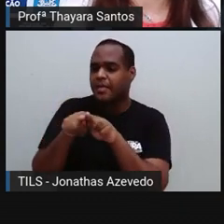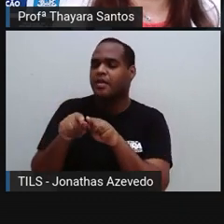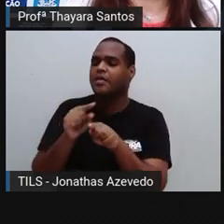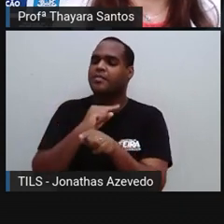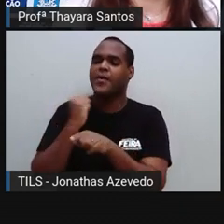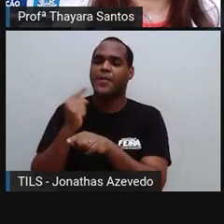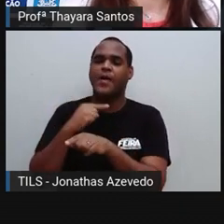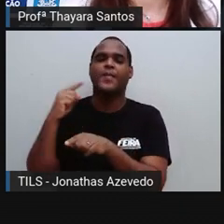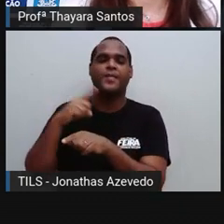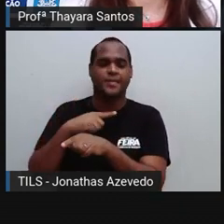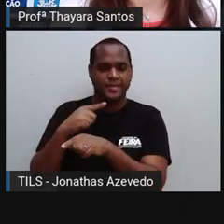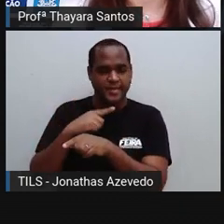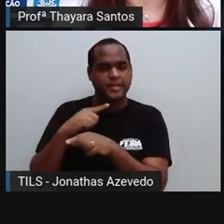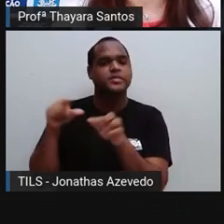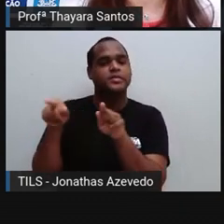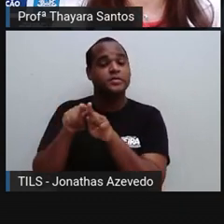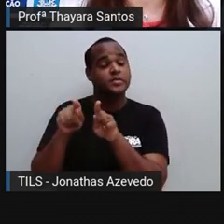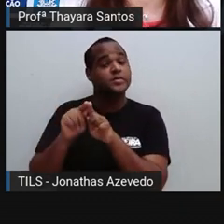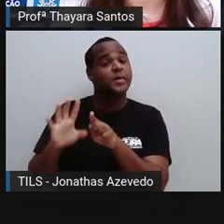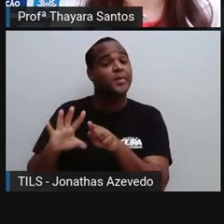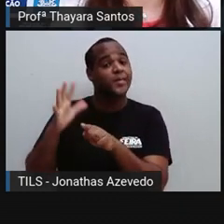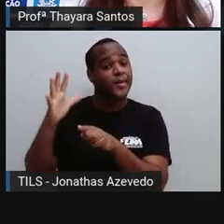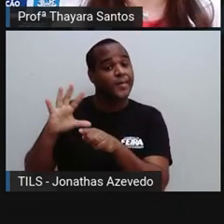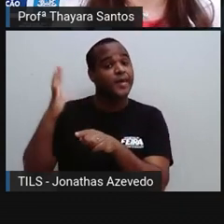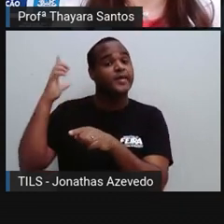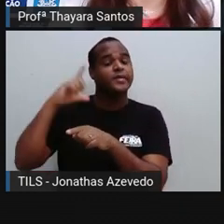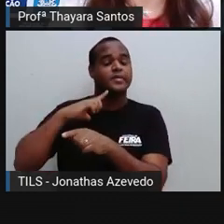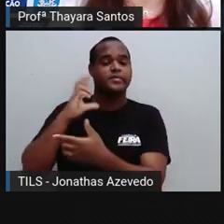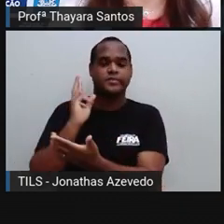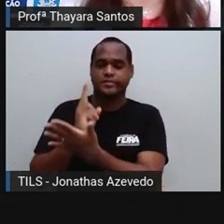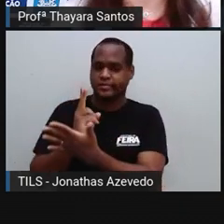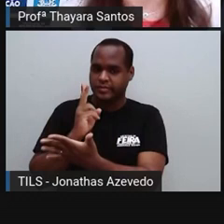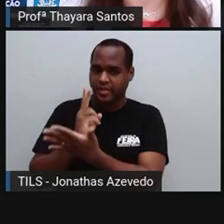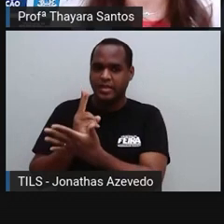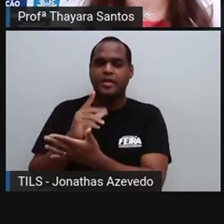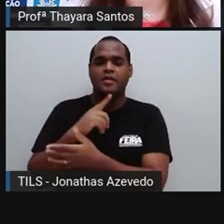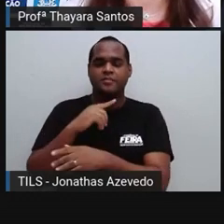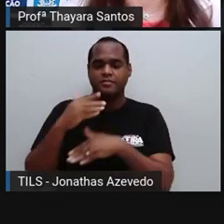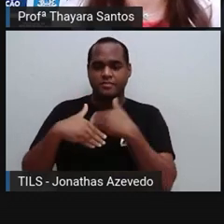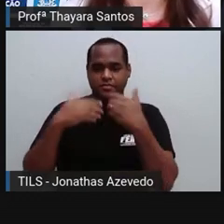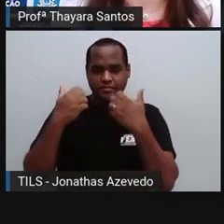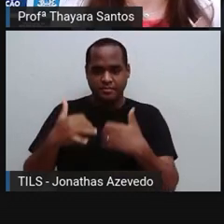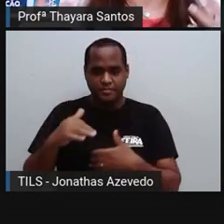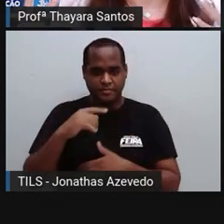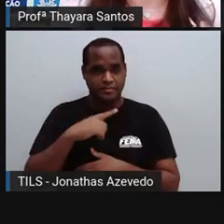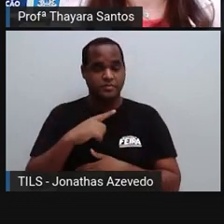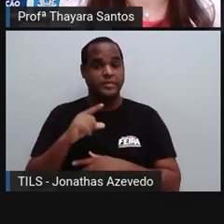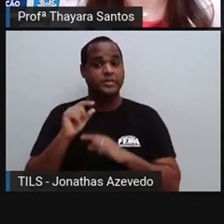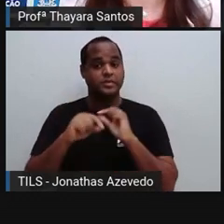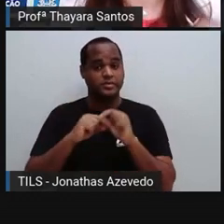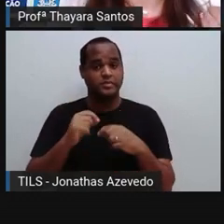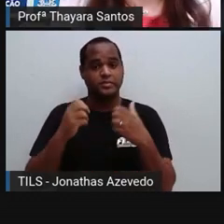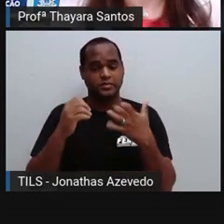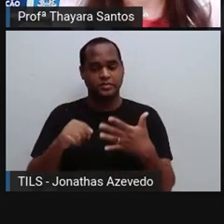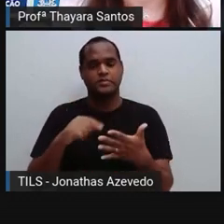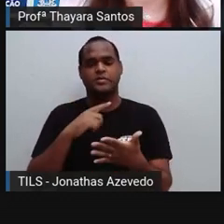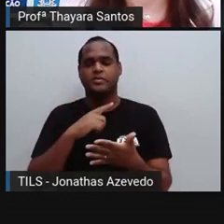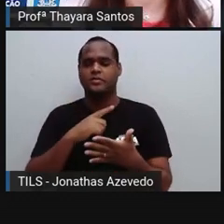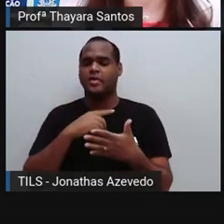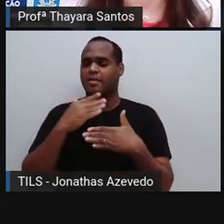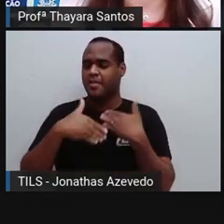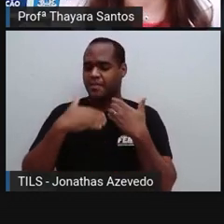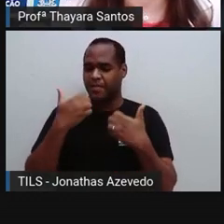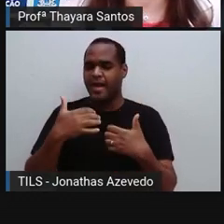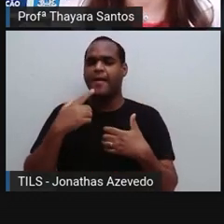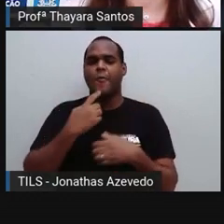morte súbita, justamente por causa do excesso de temperatura que é provocado no organismo. Isso faz com que o batimento